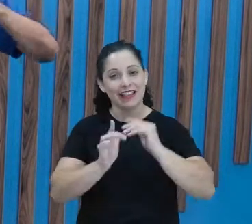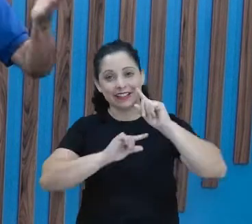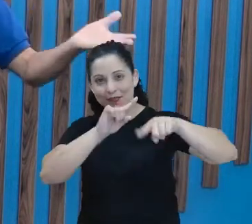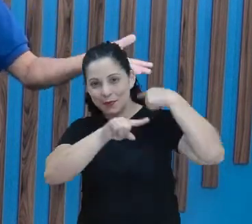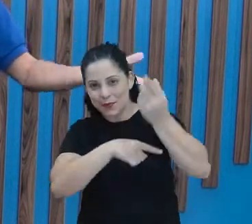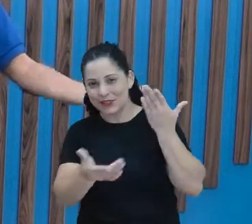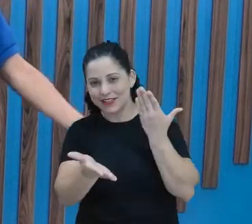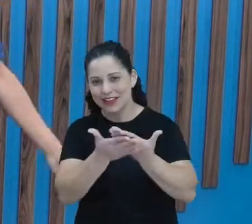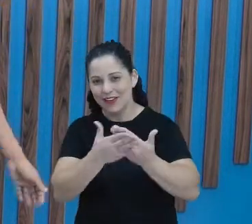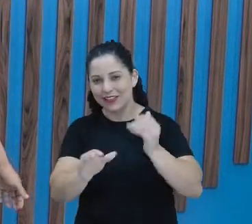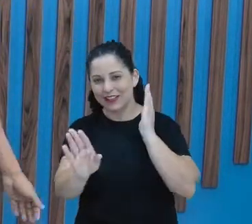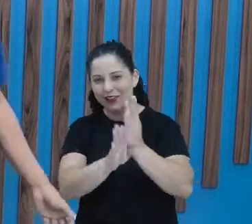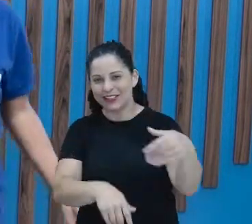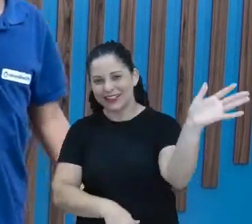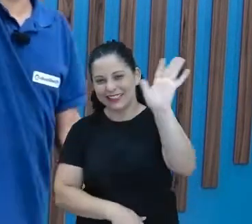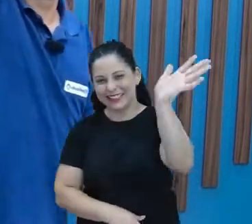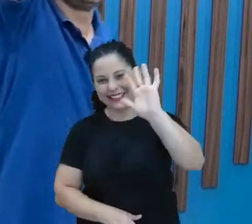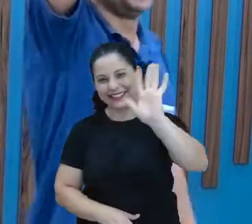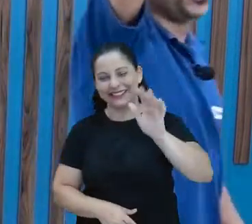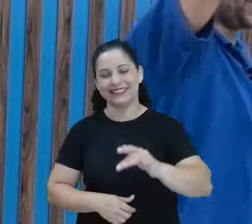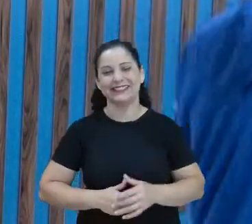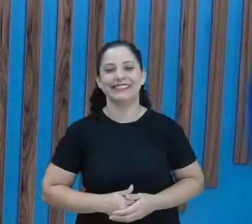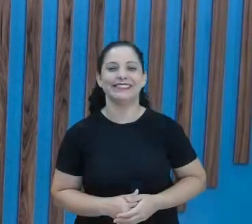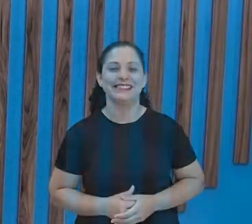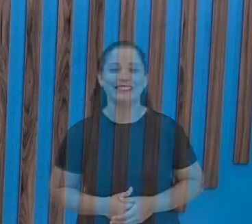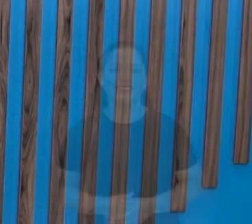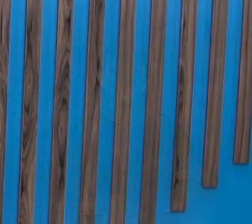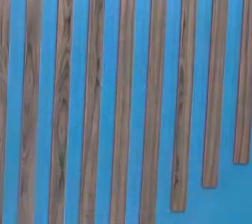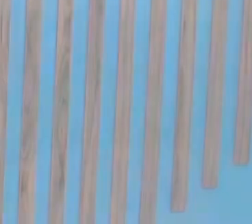cenas do próximo capítulo. Fuuuuh! Foouuh!